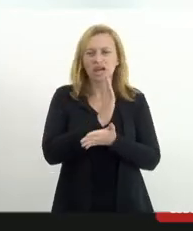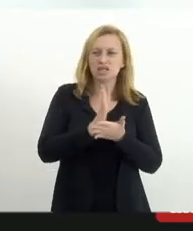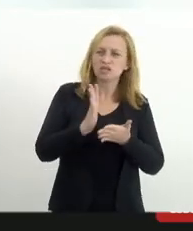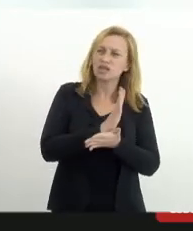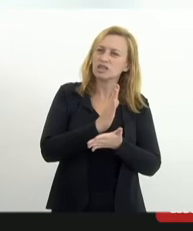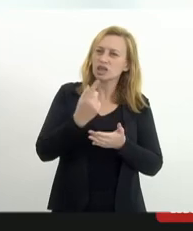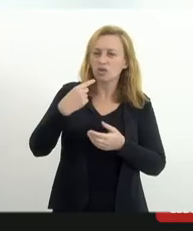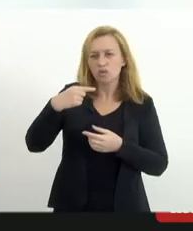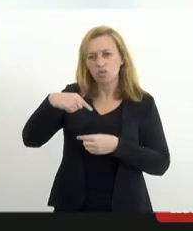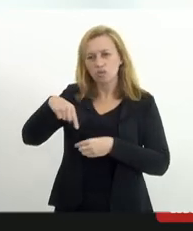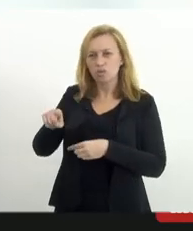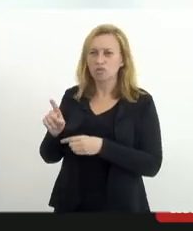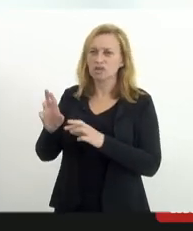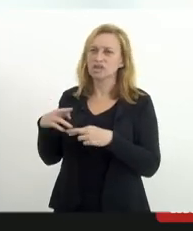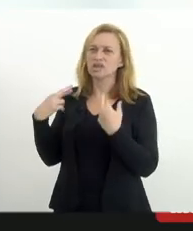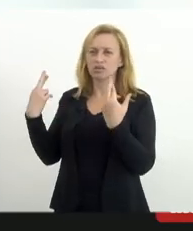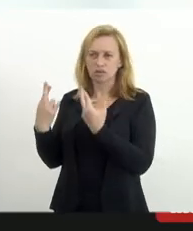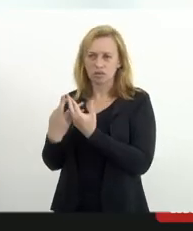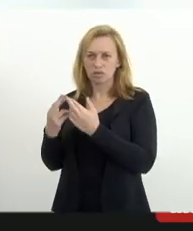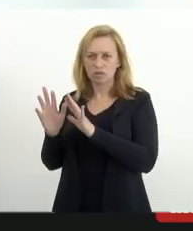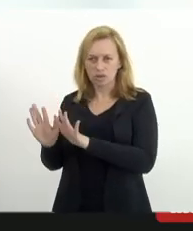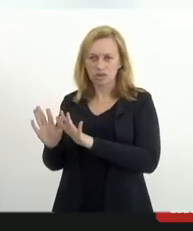oficiais,